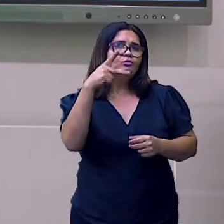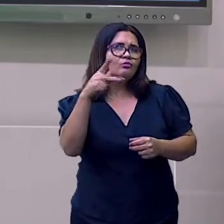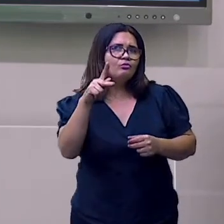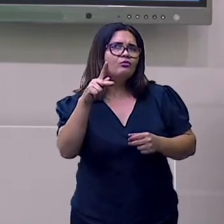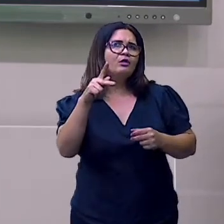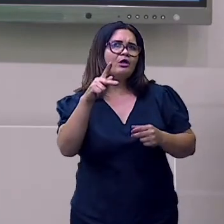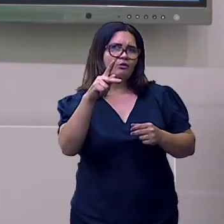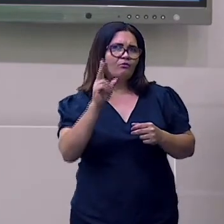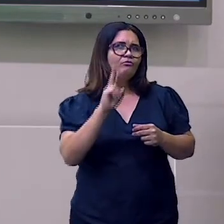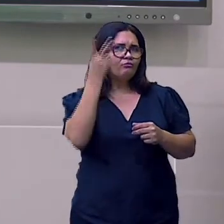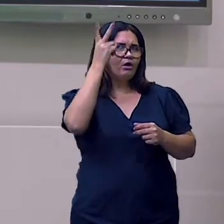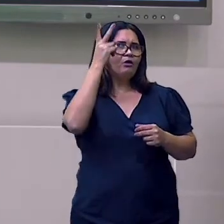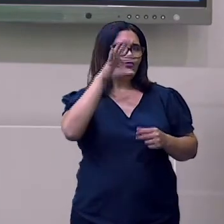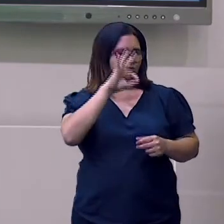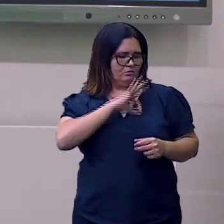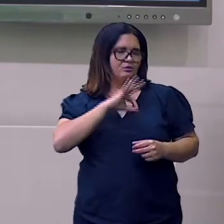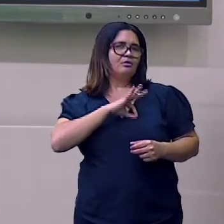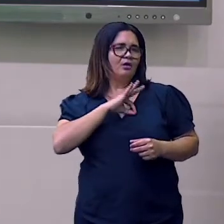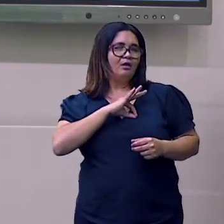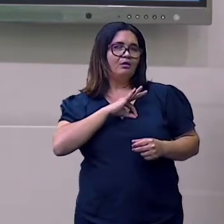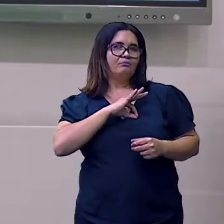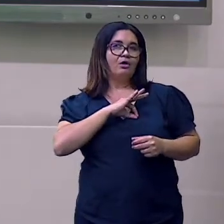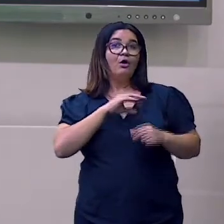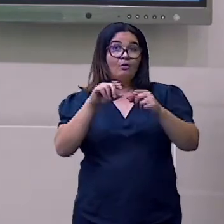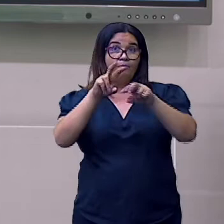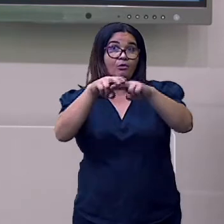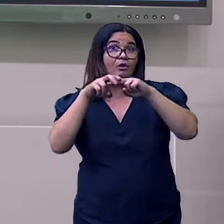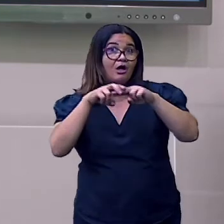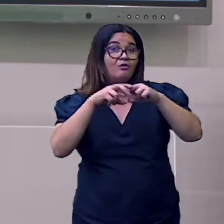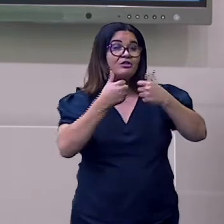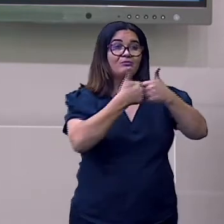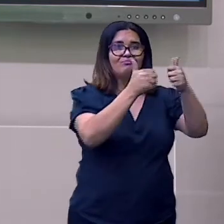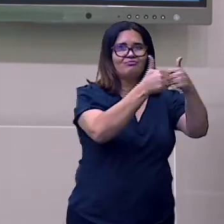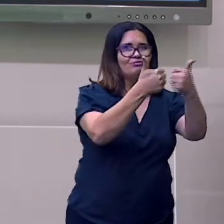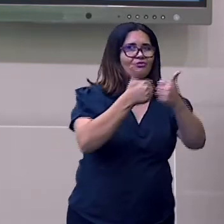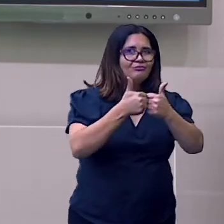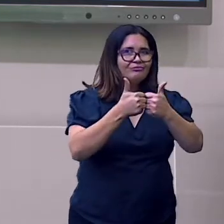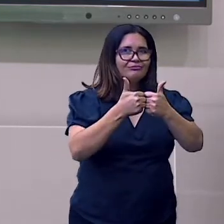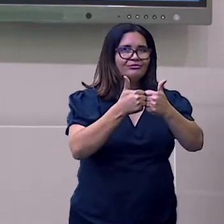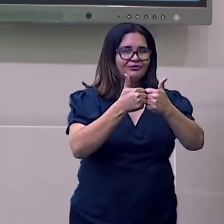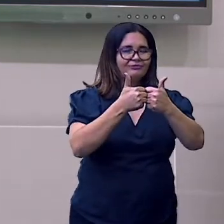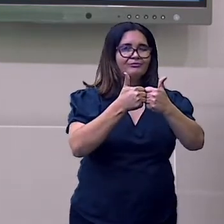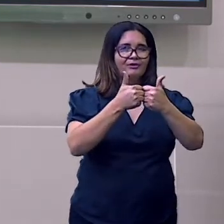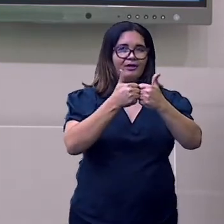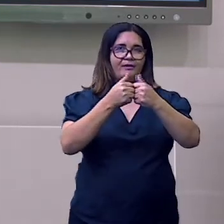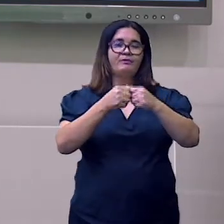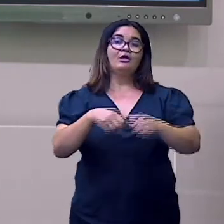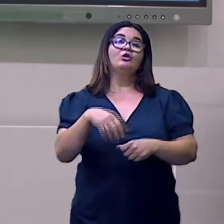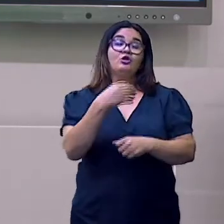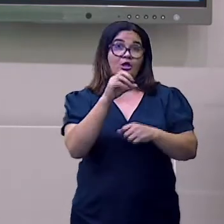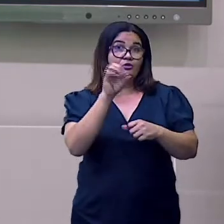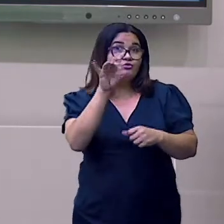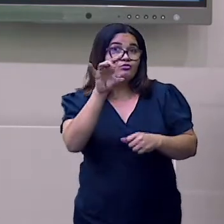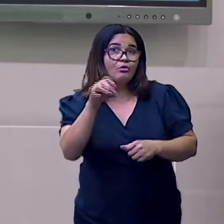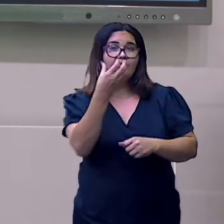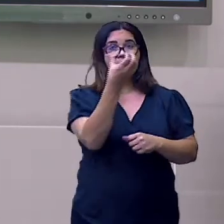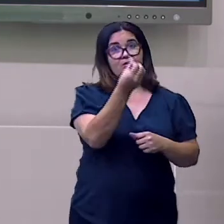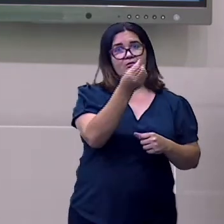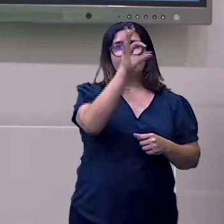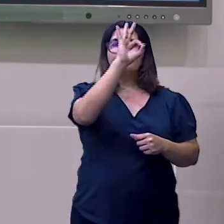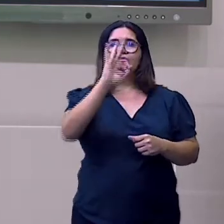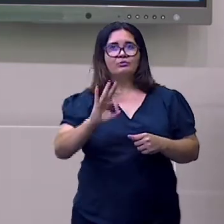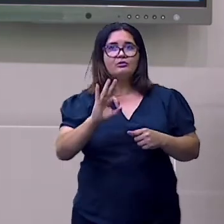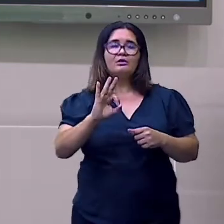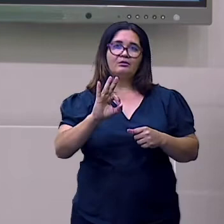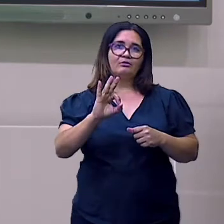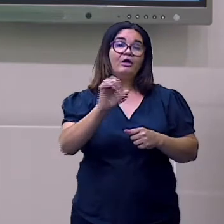você vale-transporte, ela só pode descontar 6%. Não pode ser maior que isso,